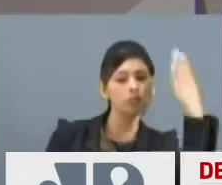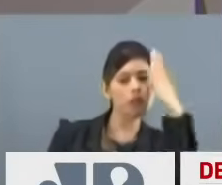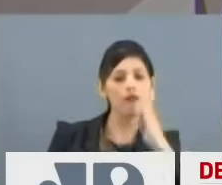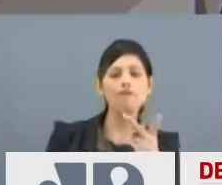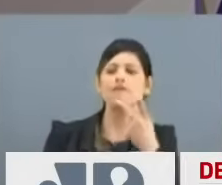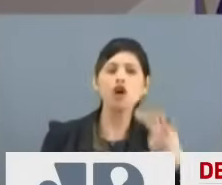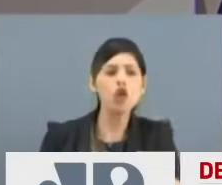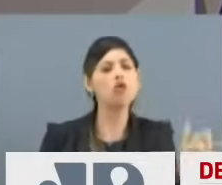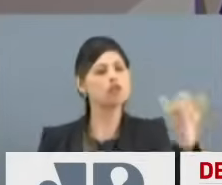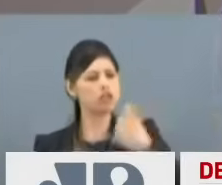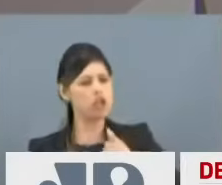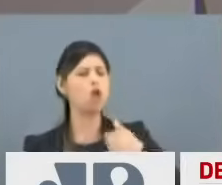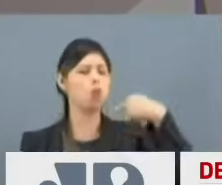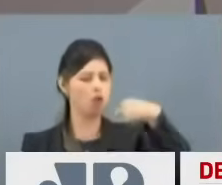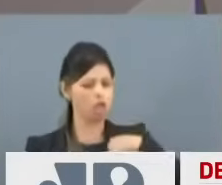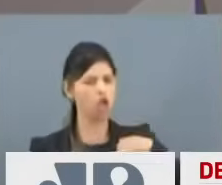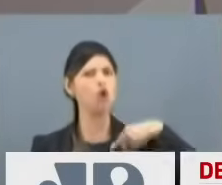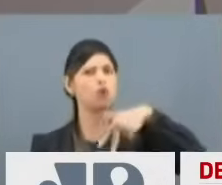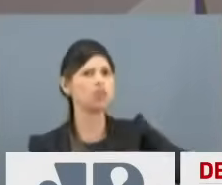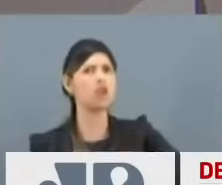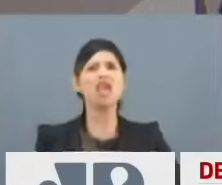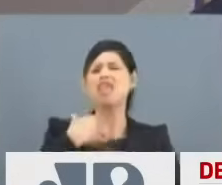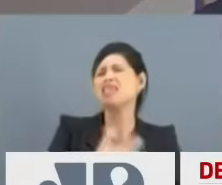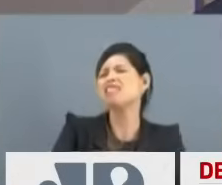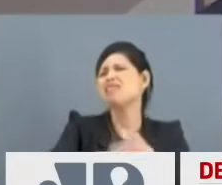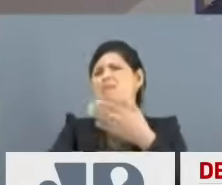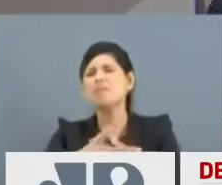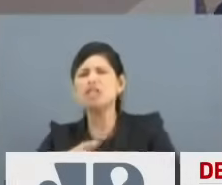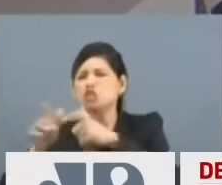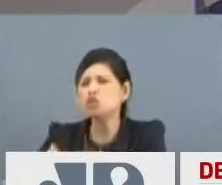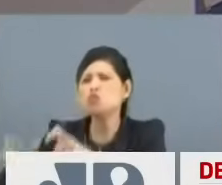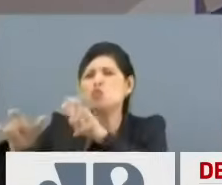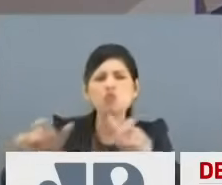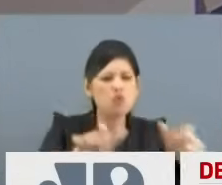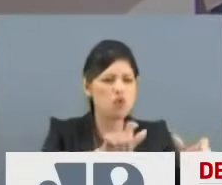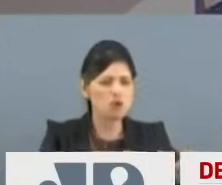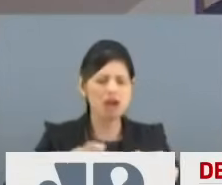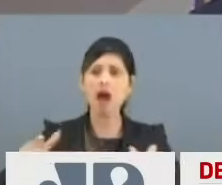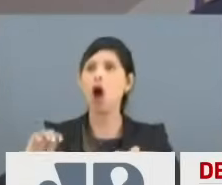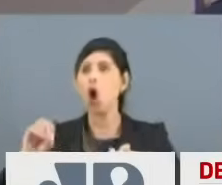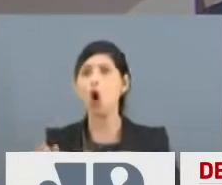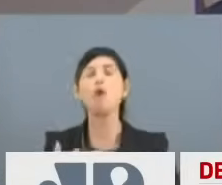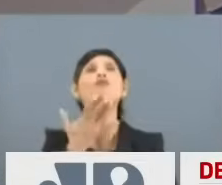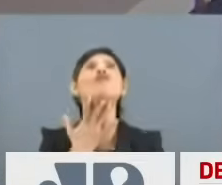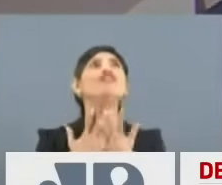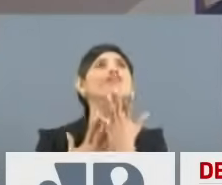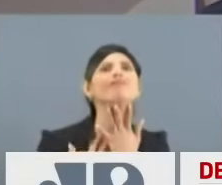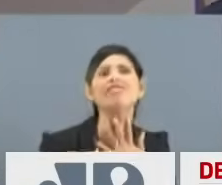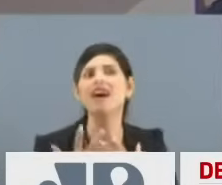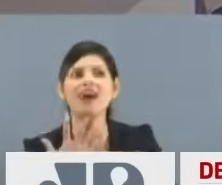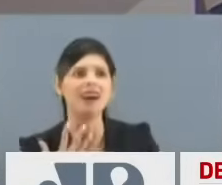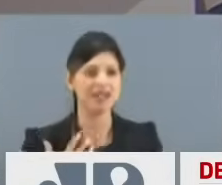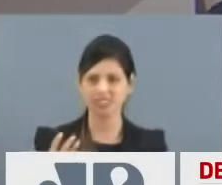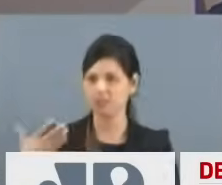linhas, se eu tivesse lá no recôncavo da minha alma o desejo de participar de um golpe, eu